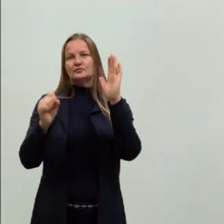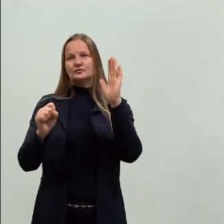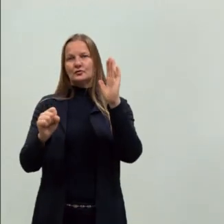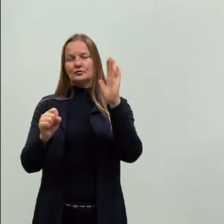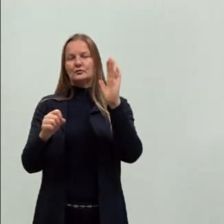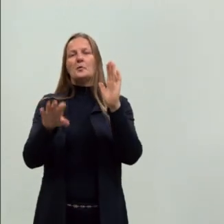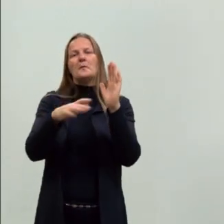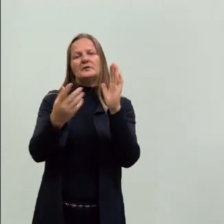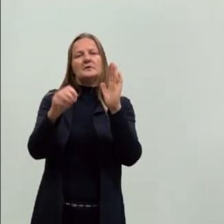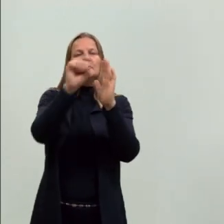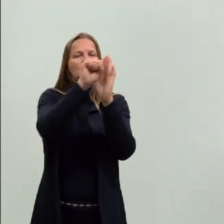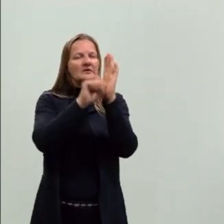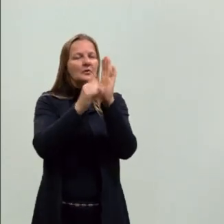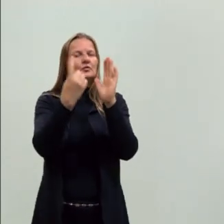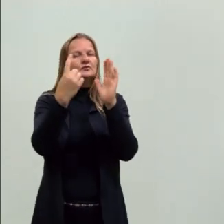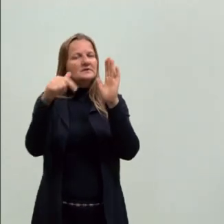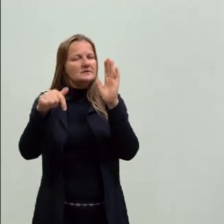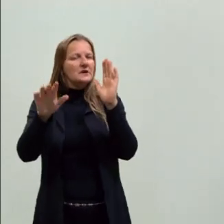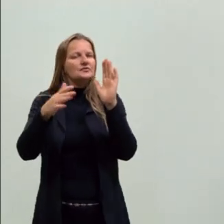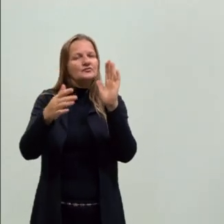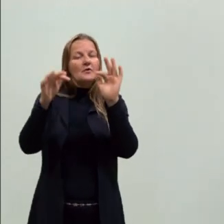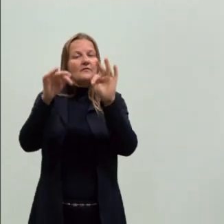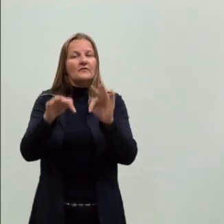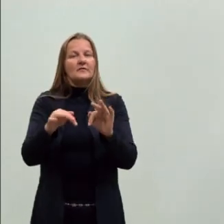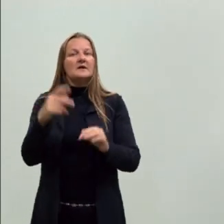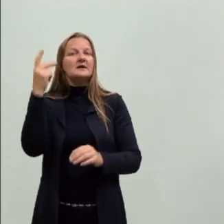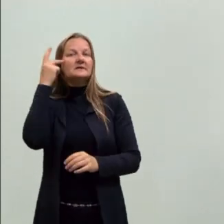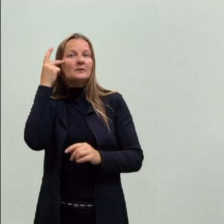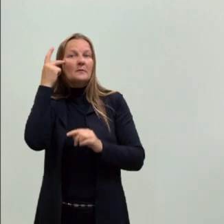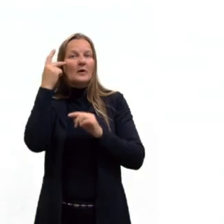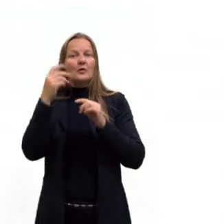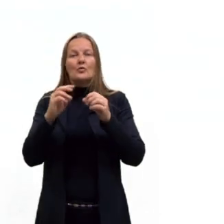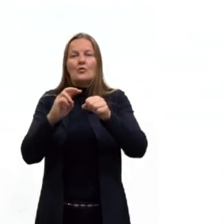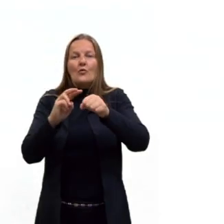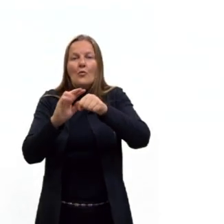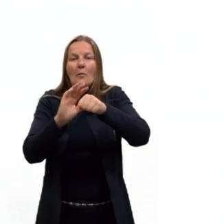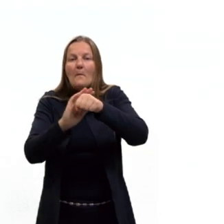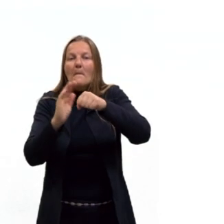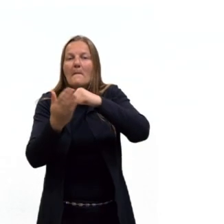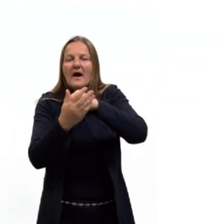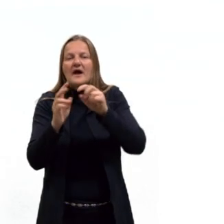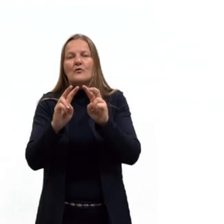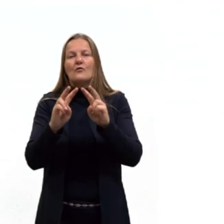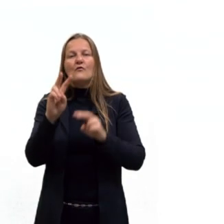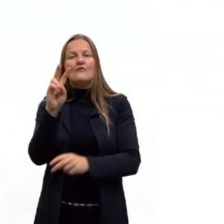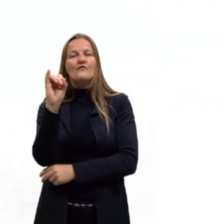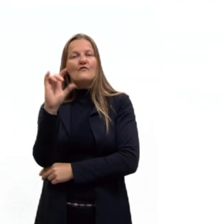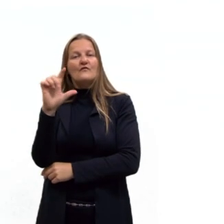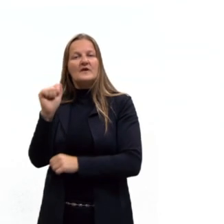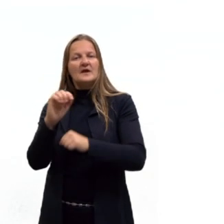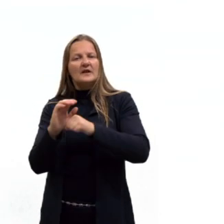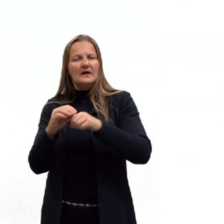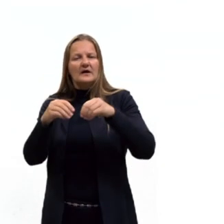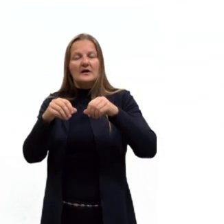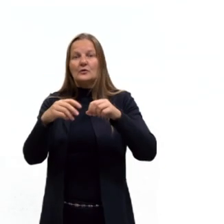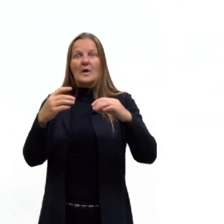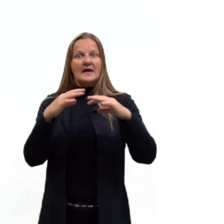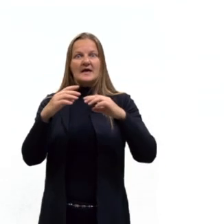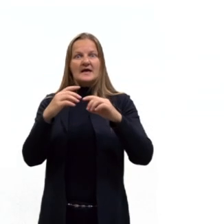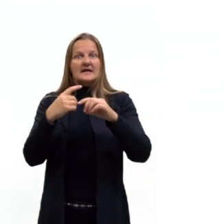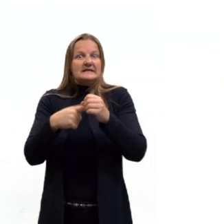18 fim do século 17 de São Paulo Era Uma Vez a pequena ela não era nenhuma cidade grande como a gente conhece